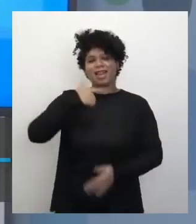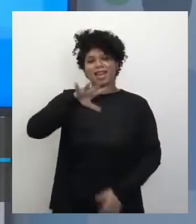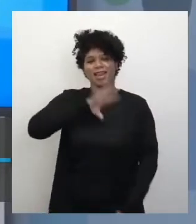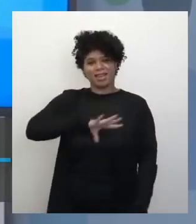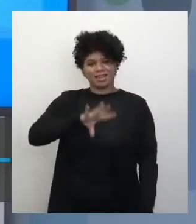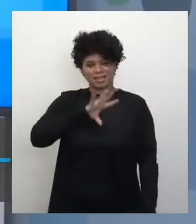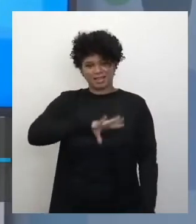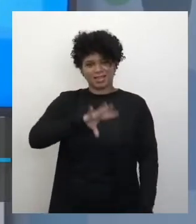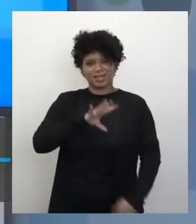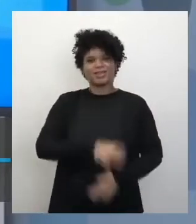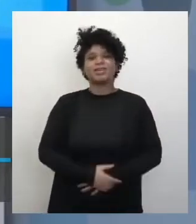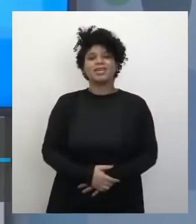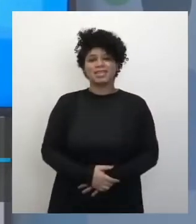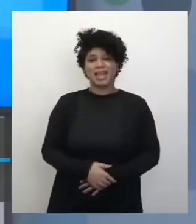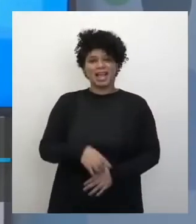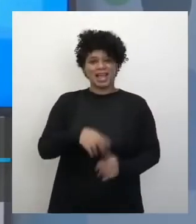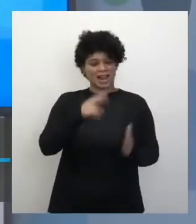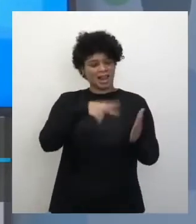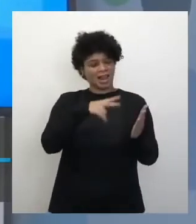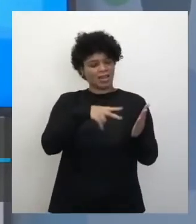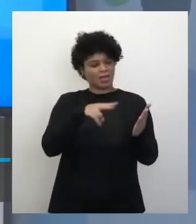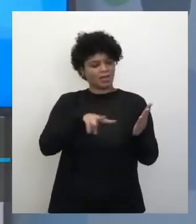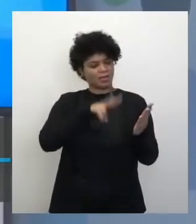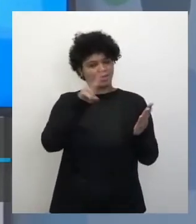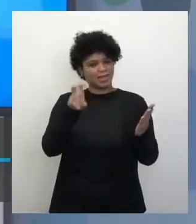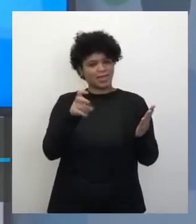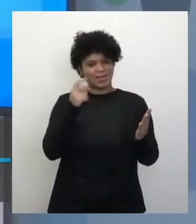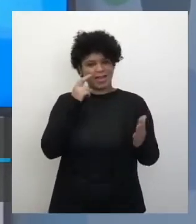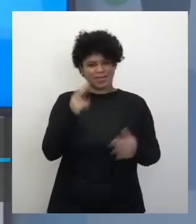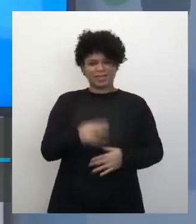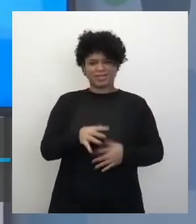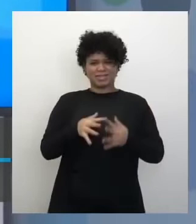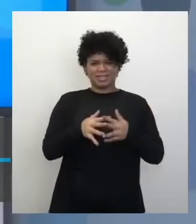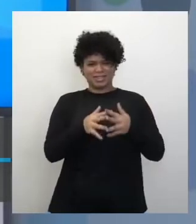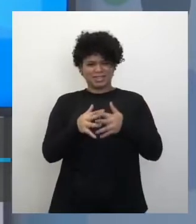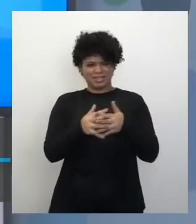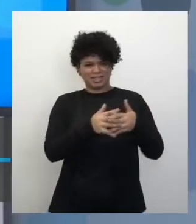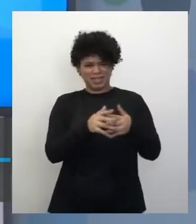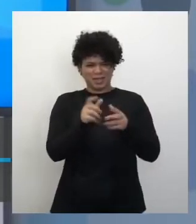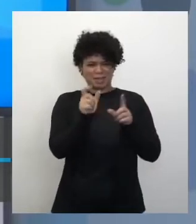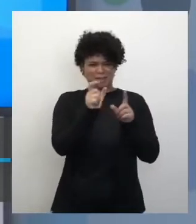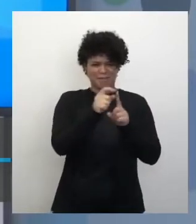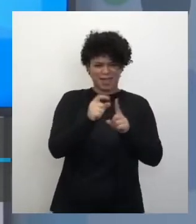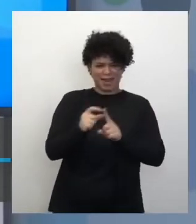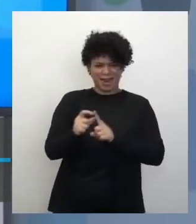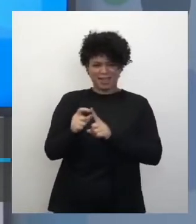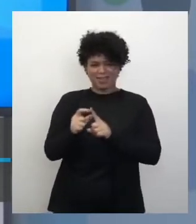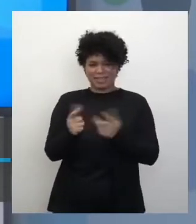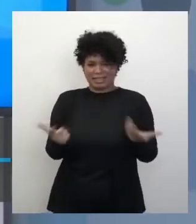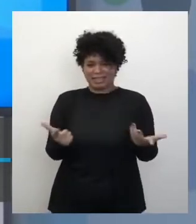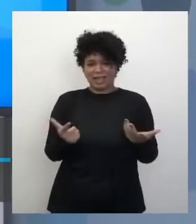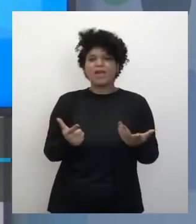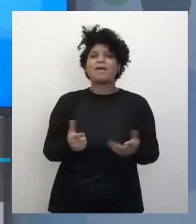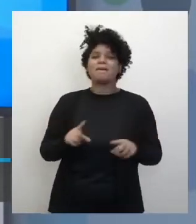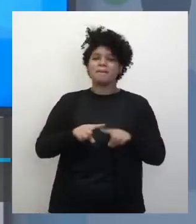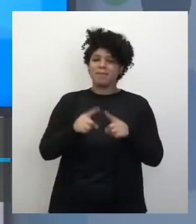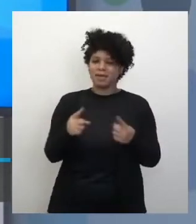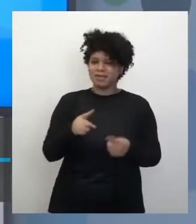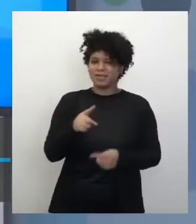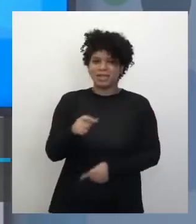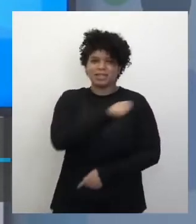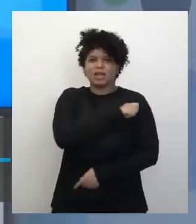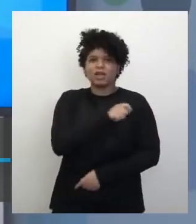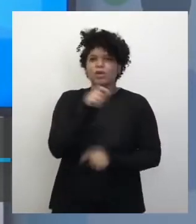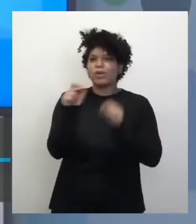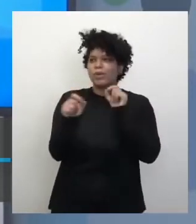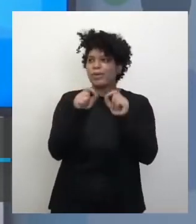portuguesa. Ela estava lendo ali o tema e os objetivos, aí parece que dá uma encrencada ali, porque as palavras super complicadas, né? Mas os alunos já ficam falando, o que